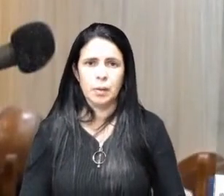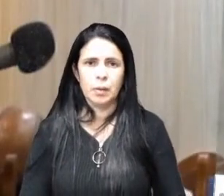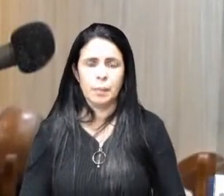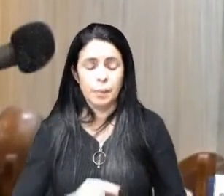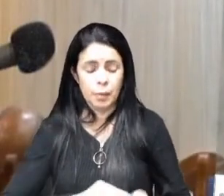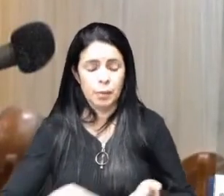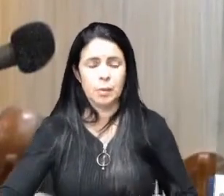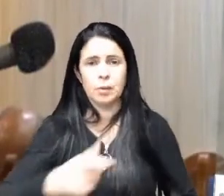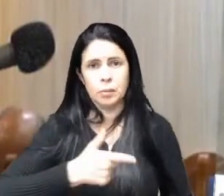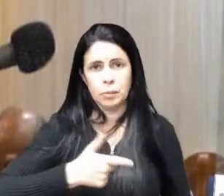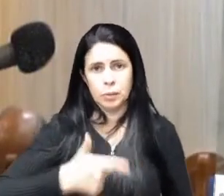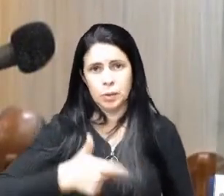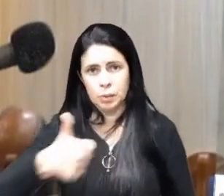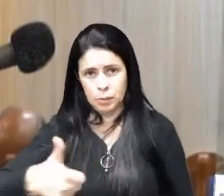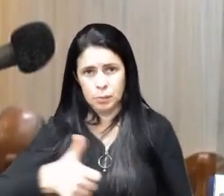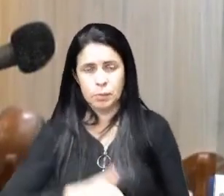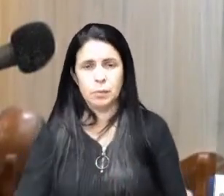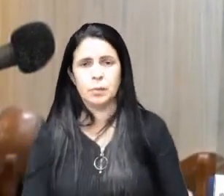Versículos